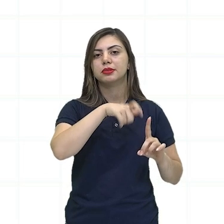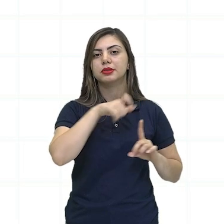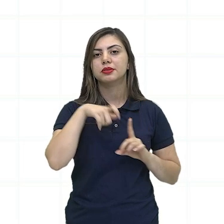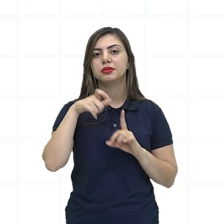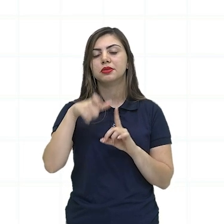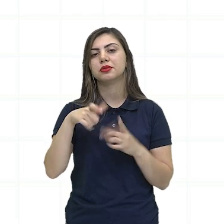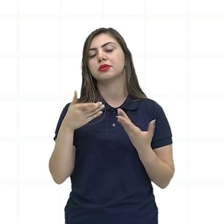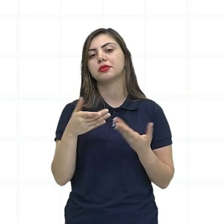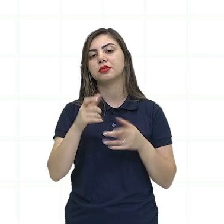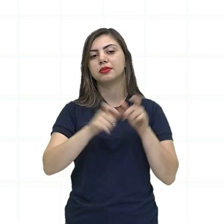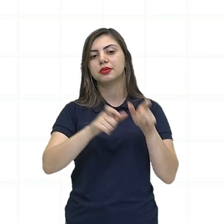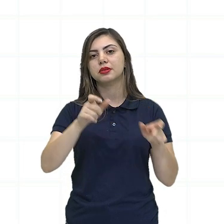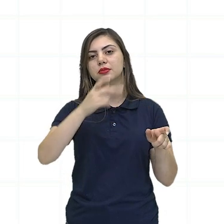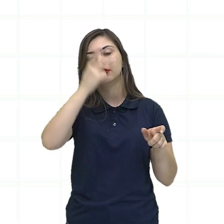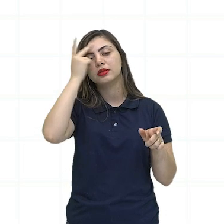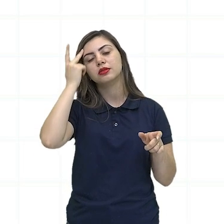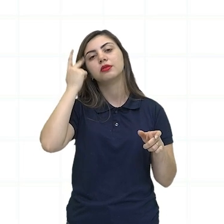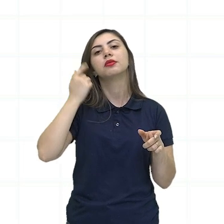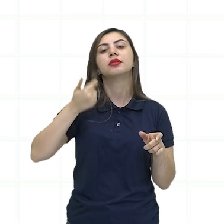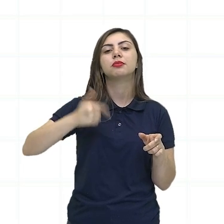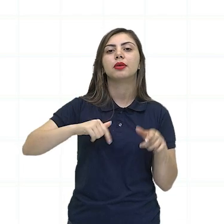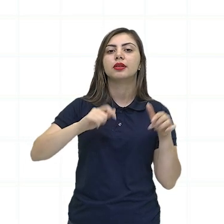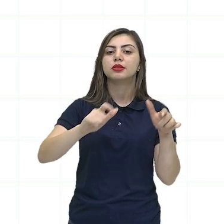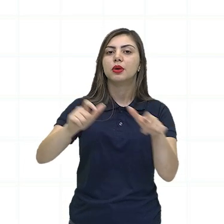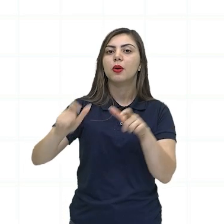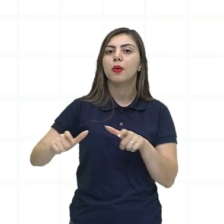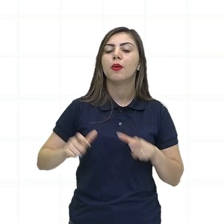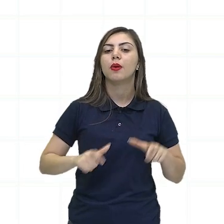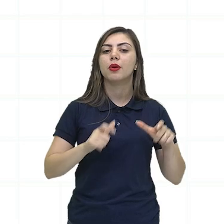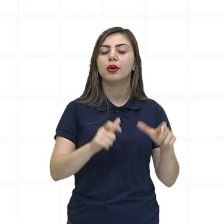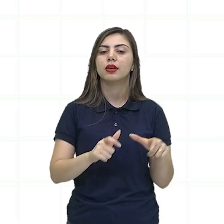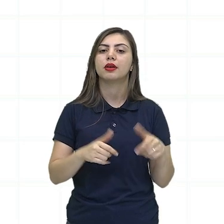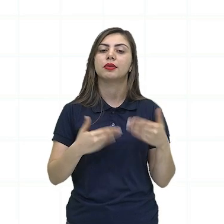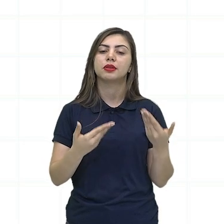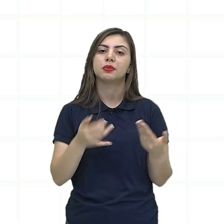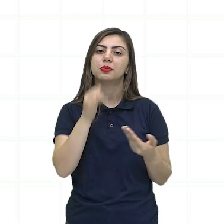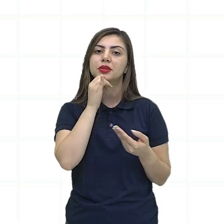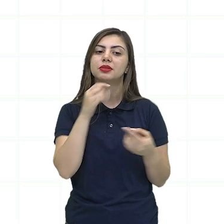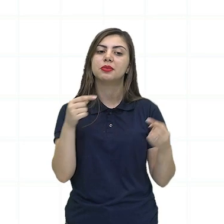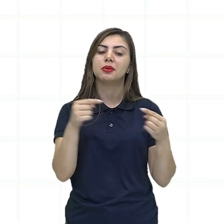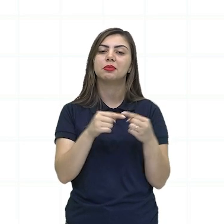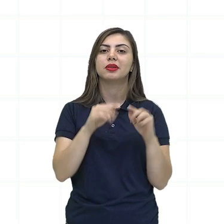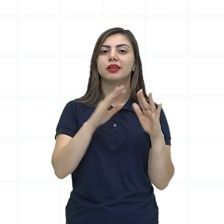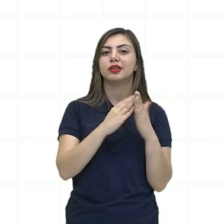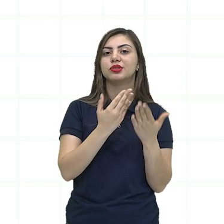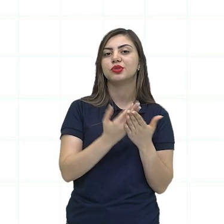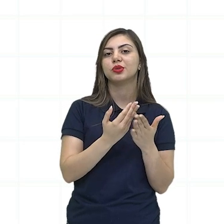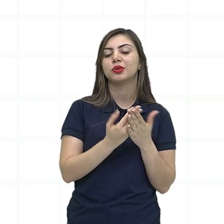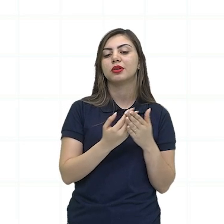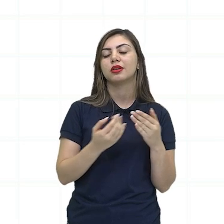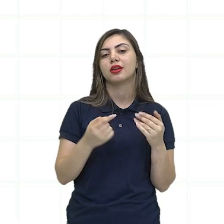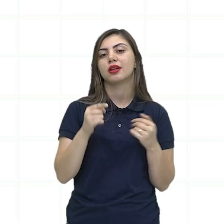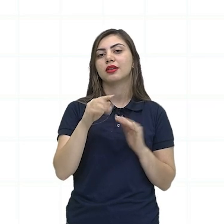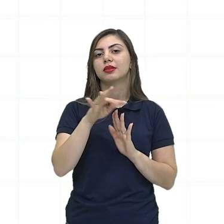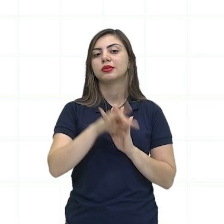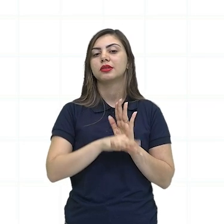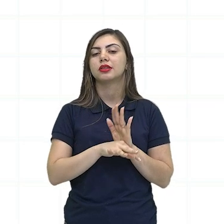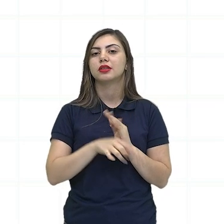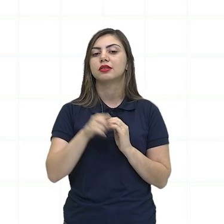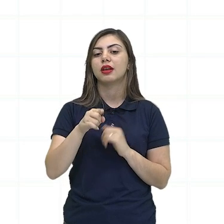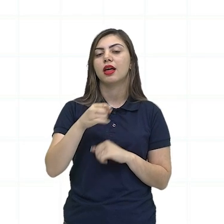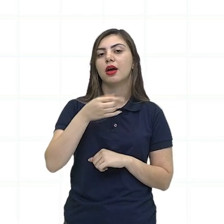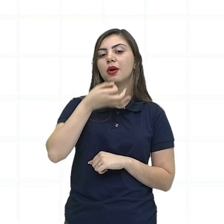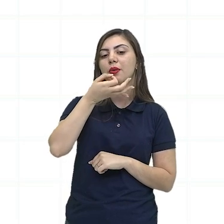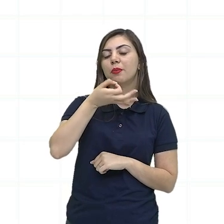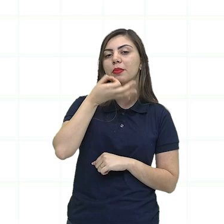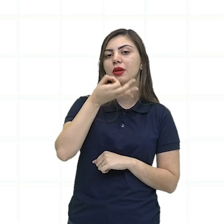me descrever os lugares. E no caso aqui, a escola está sendo descrita, né? A pessoa está falando o que ela acha da